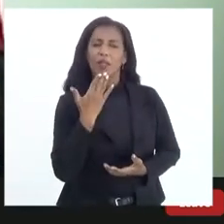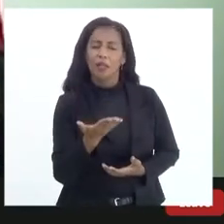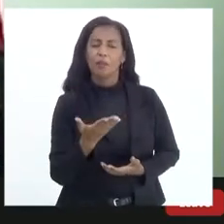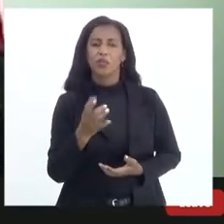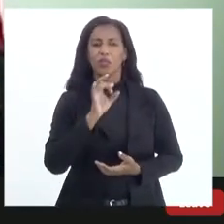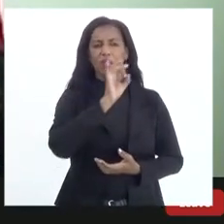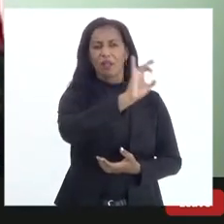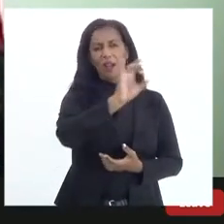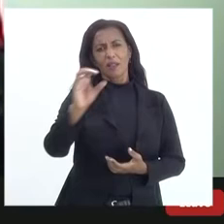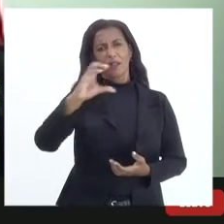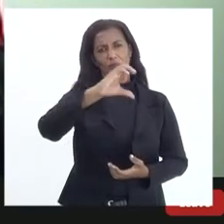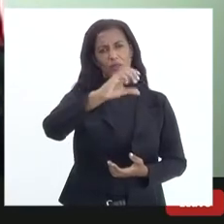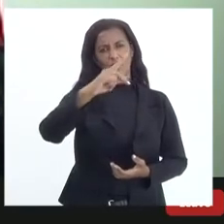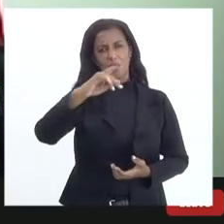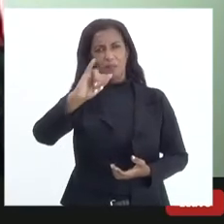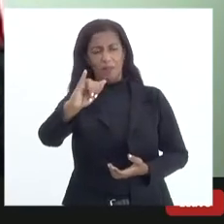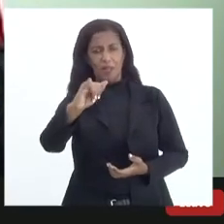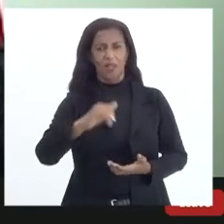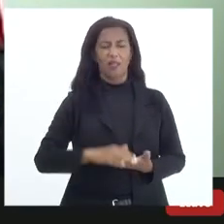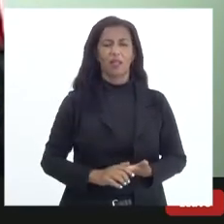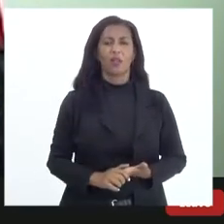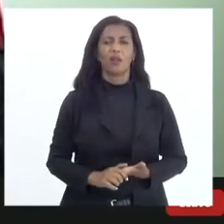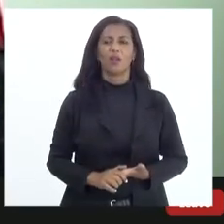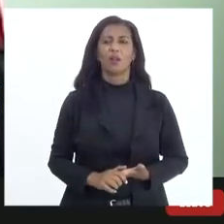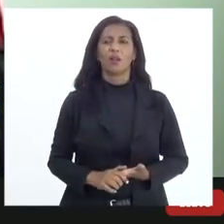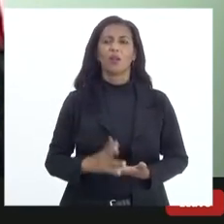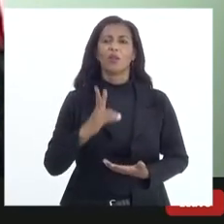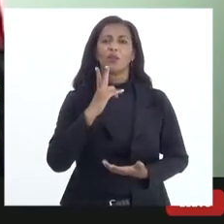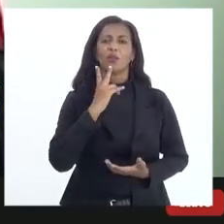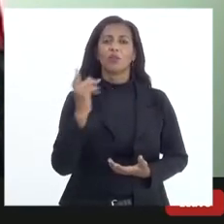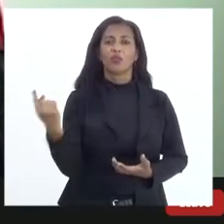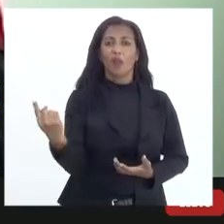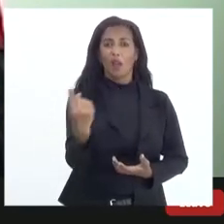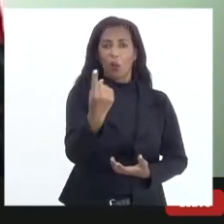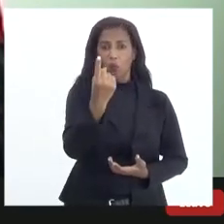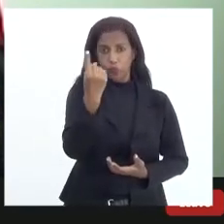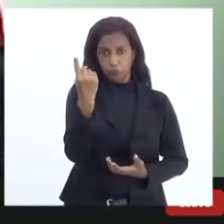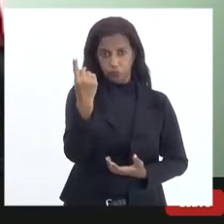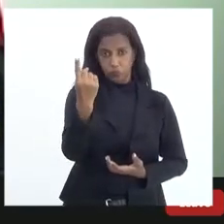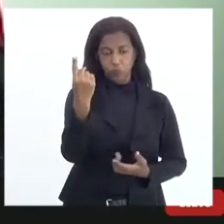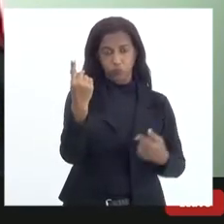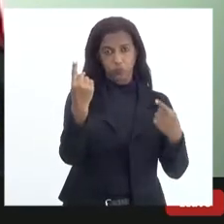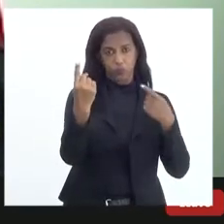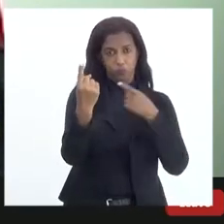integrante da CPI nos designasse um servidor,